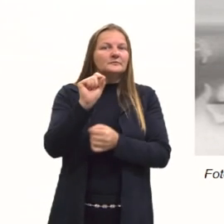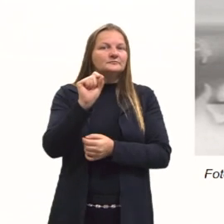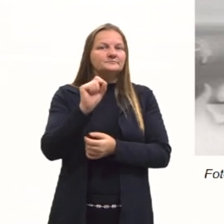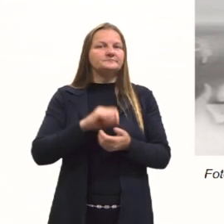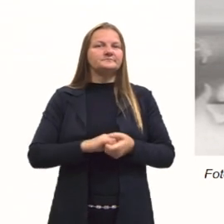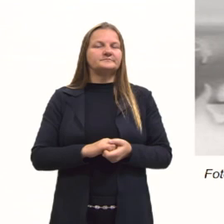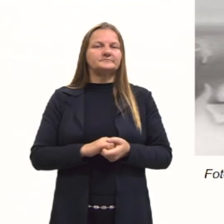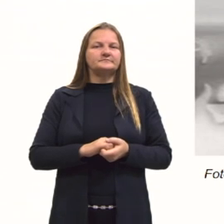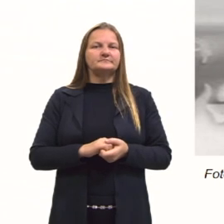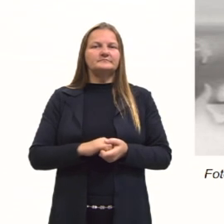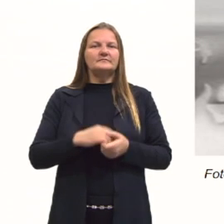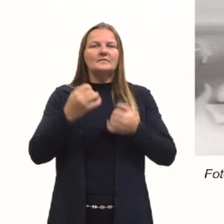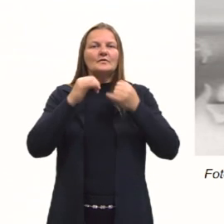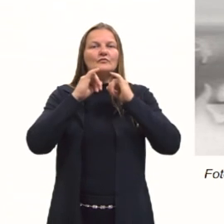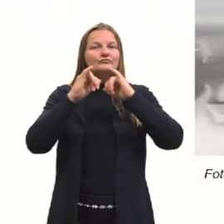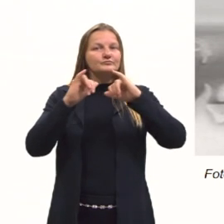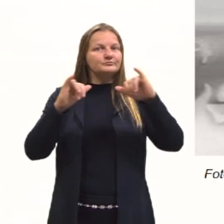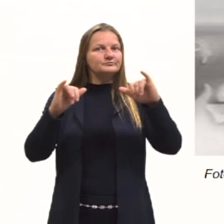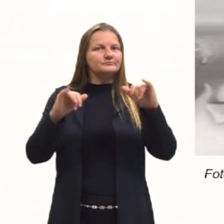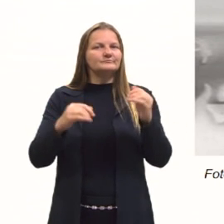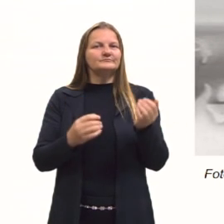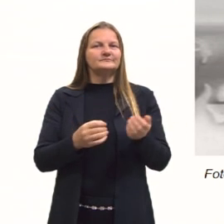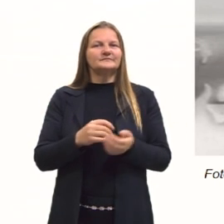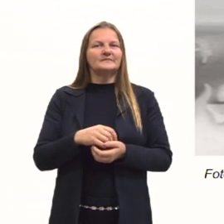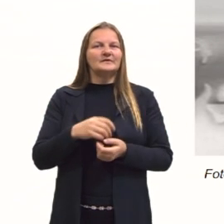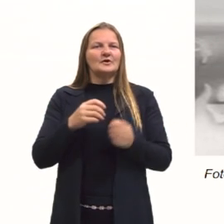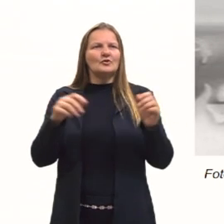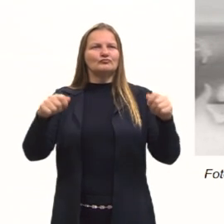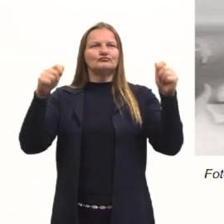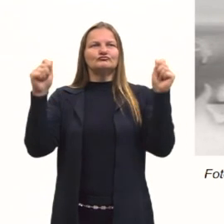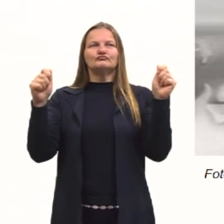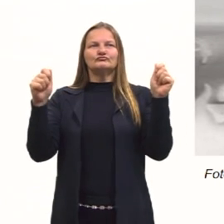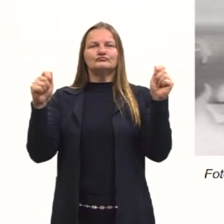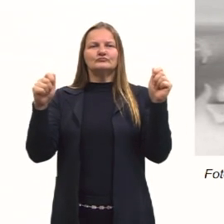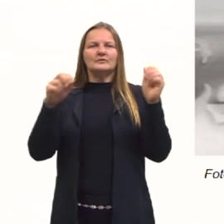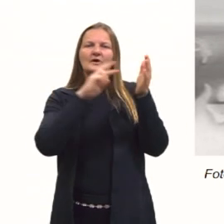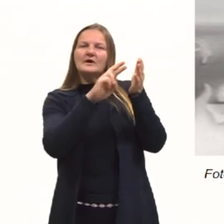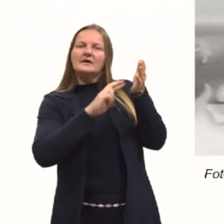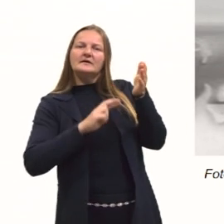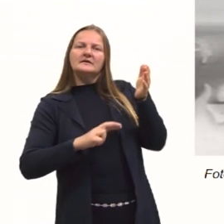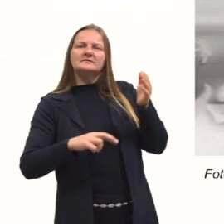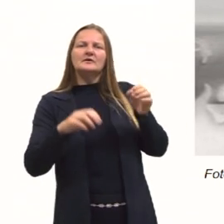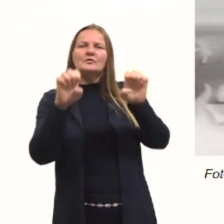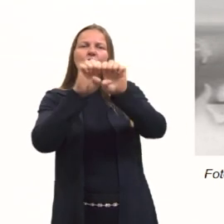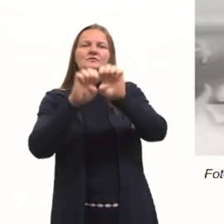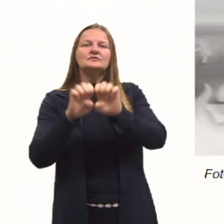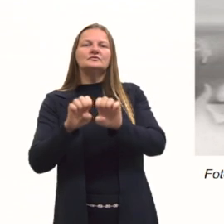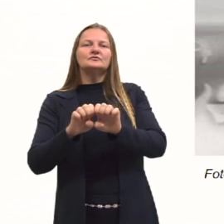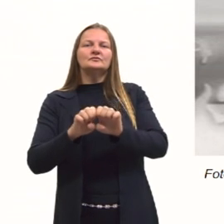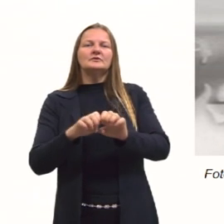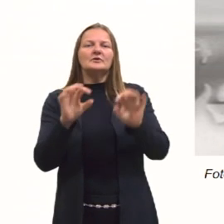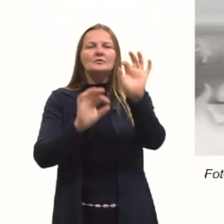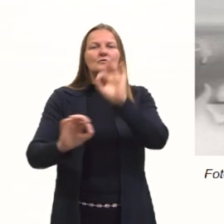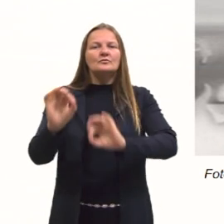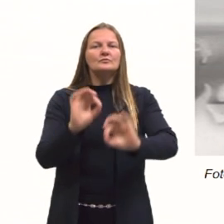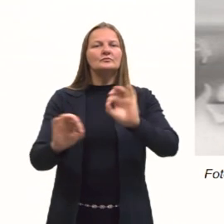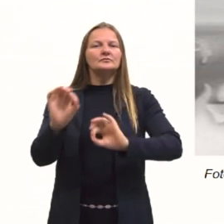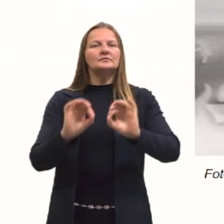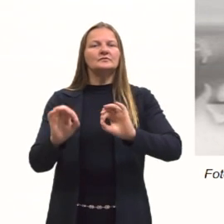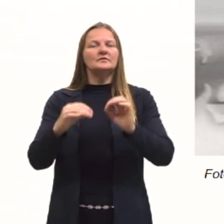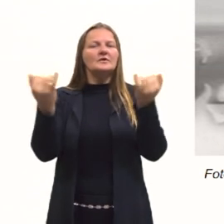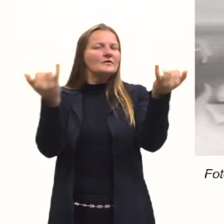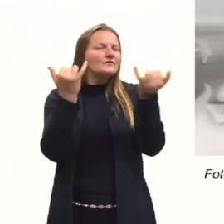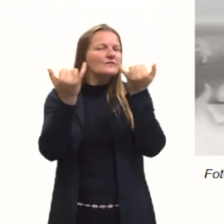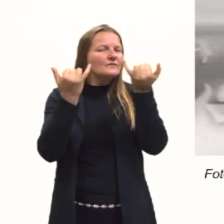um dizer um pequeno dizer com Bob Esponja redação sem estrutura que Organize as